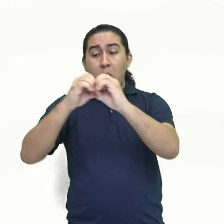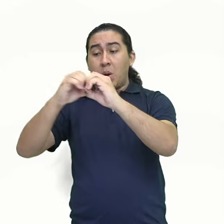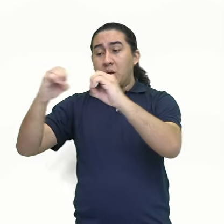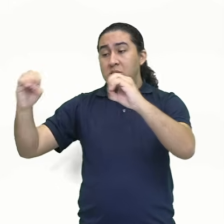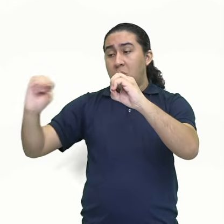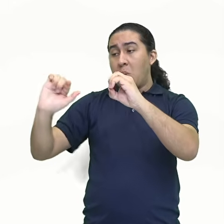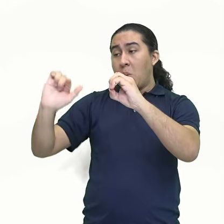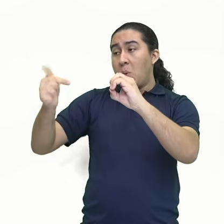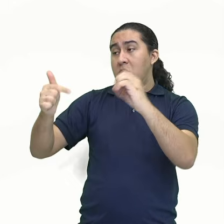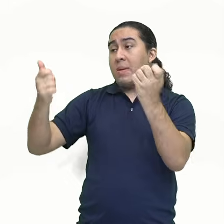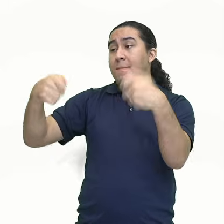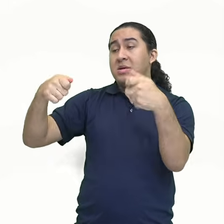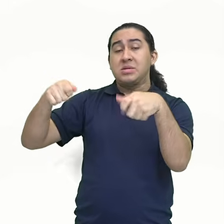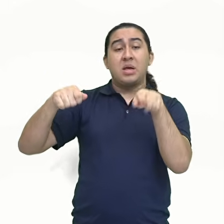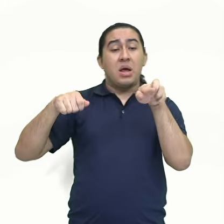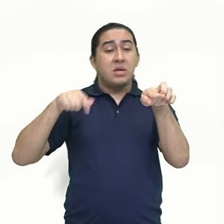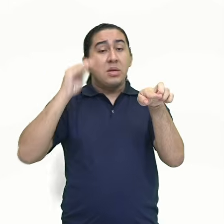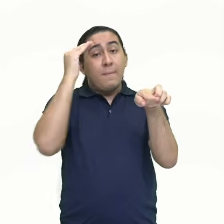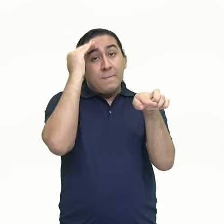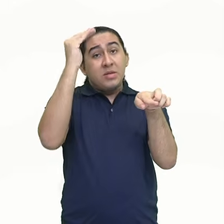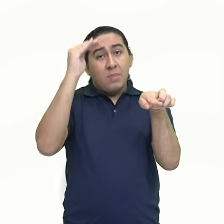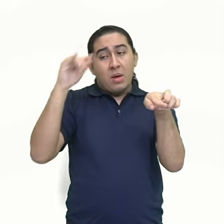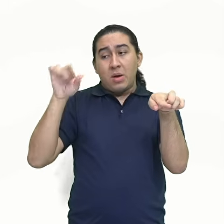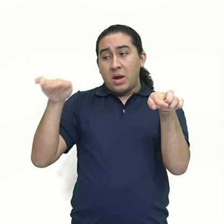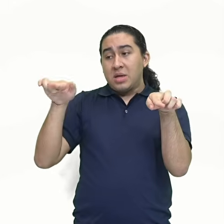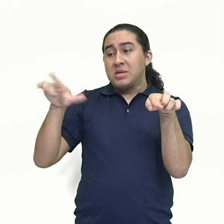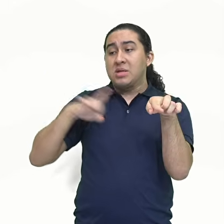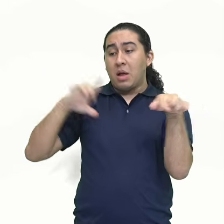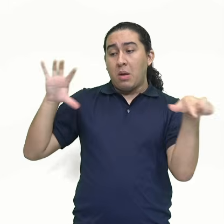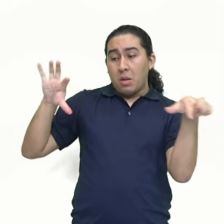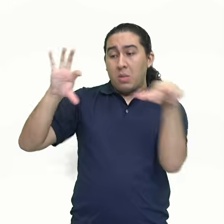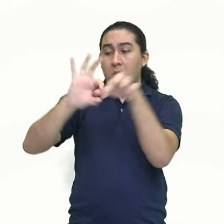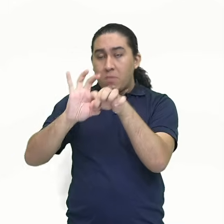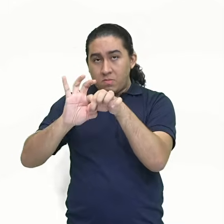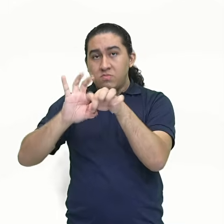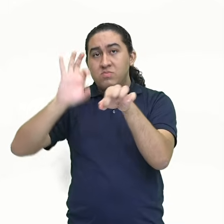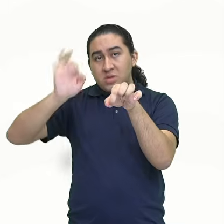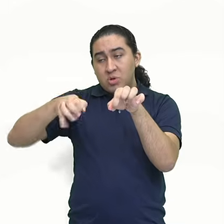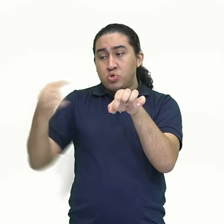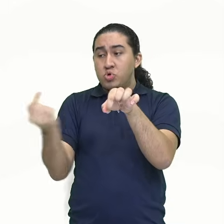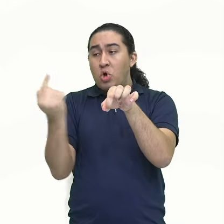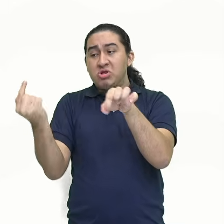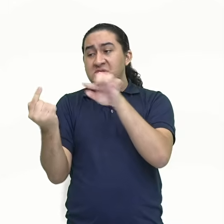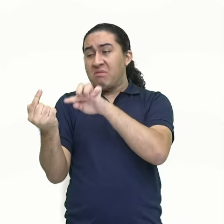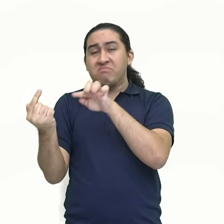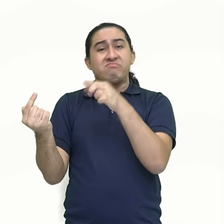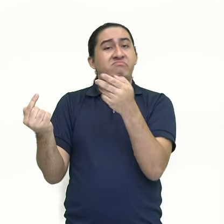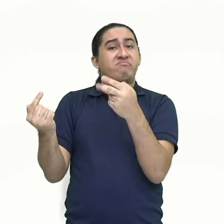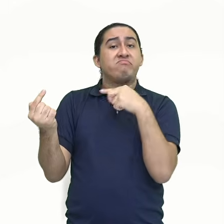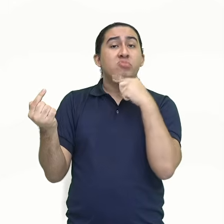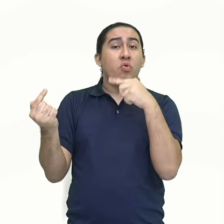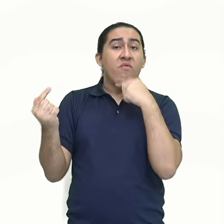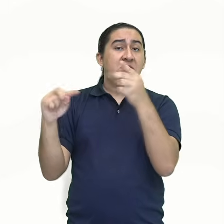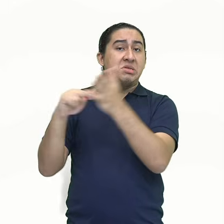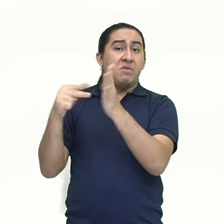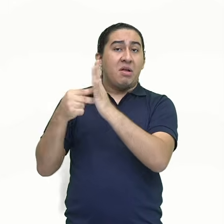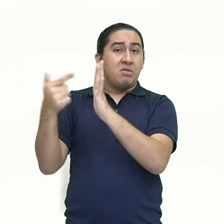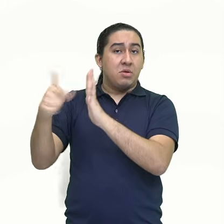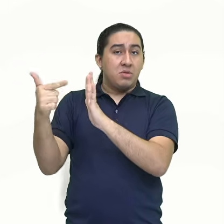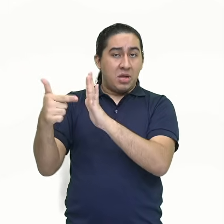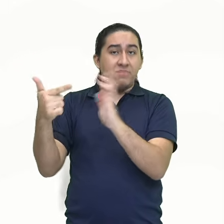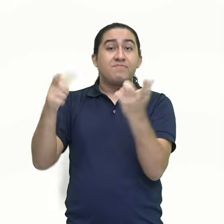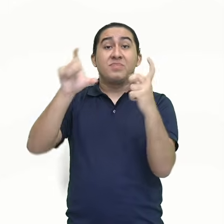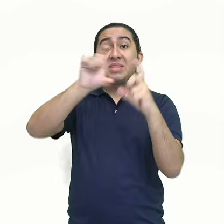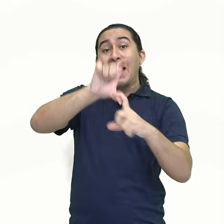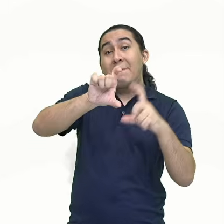uma oração principal para que ela tenha sentido. Subordinada é aquilo que depende do outro,